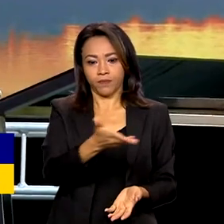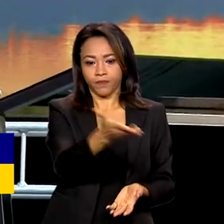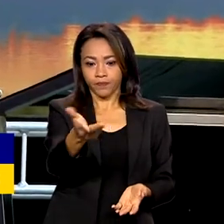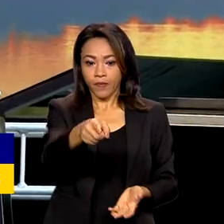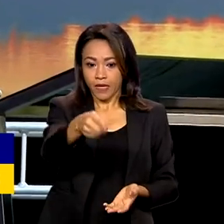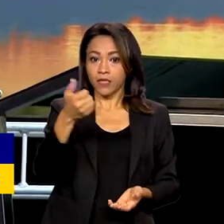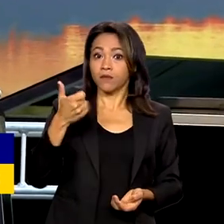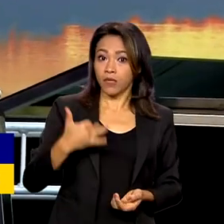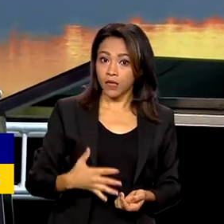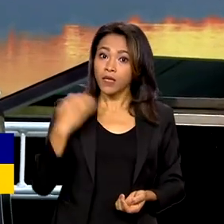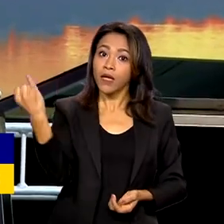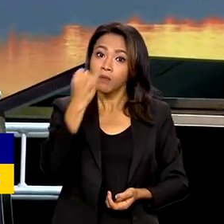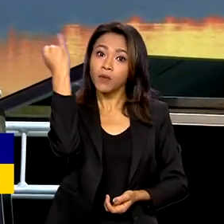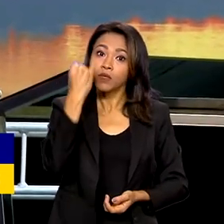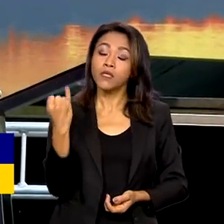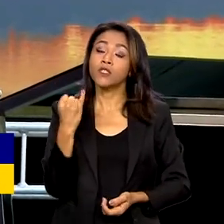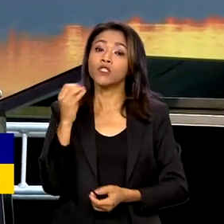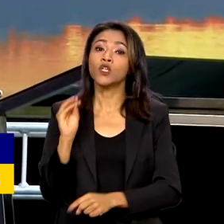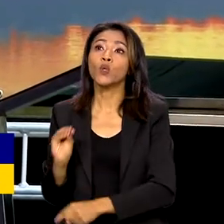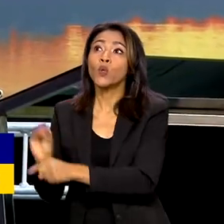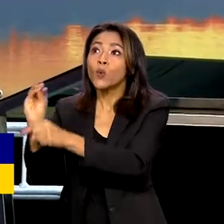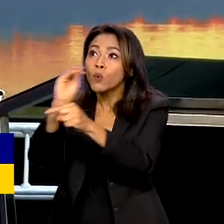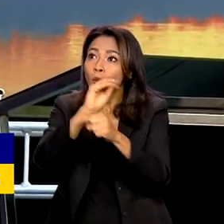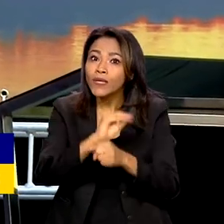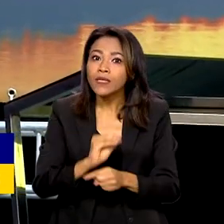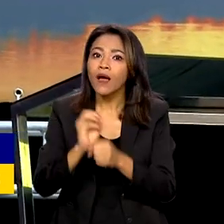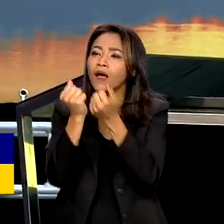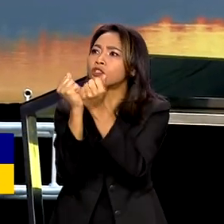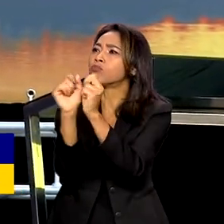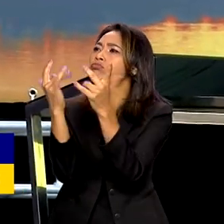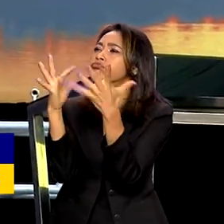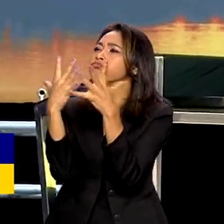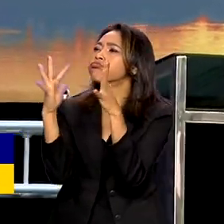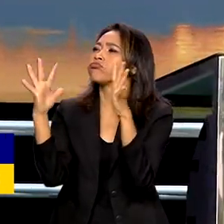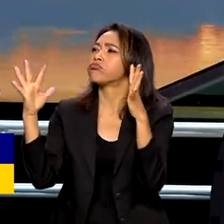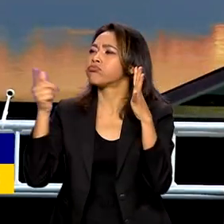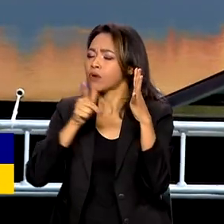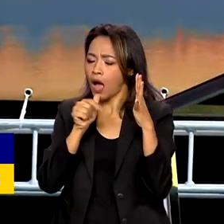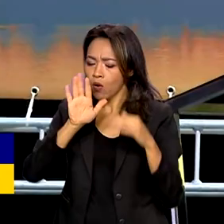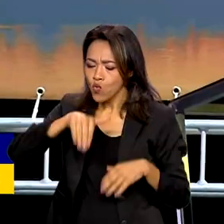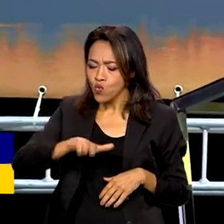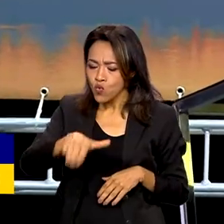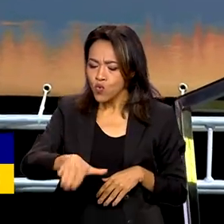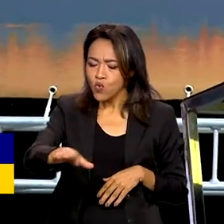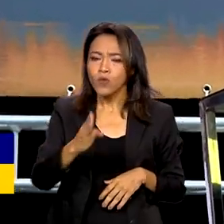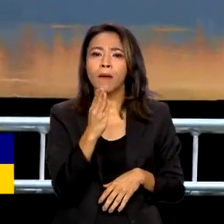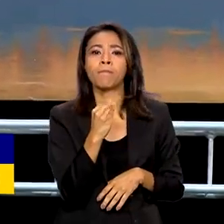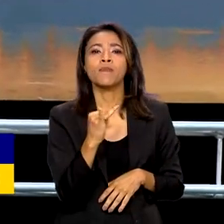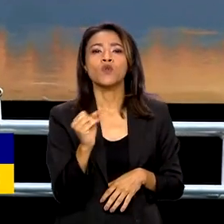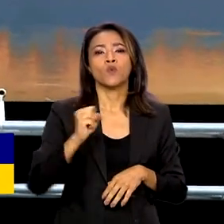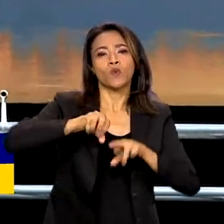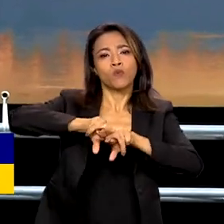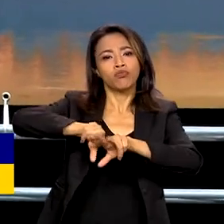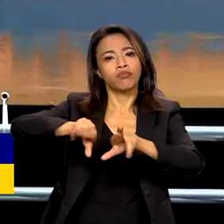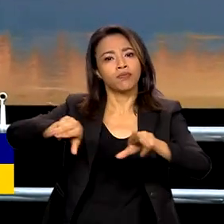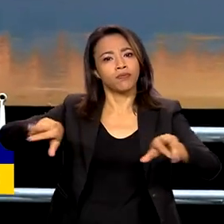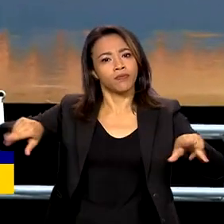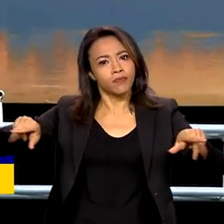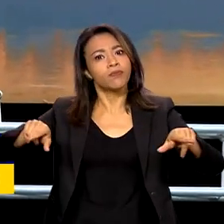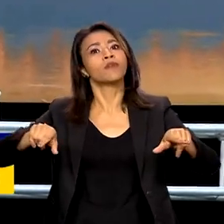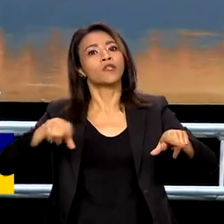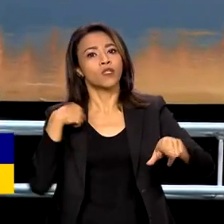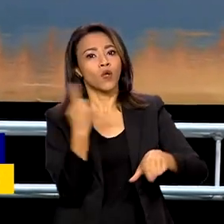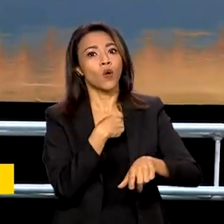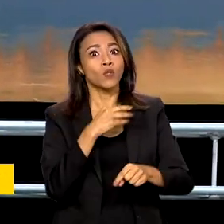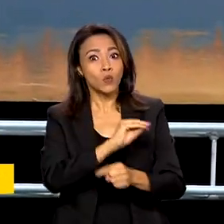a gente cuidar do ecossistema. É muito importante a gente cuidar da biodiversidade. É muito importante a gente cuidar da